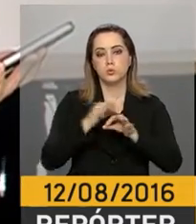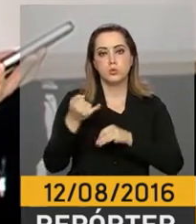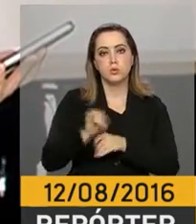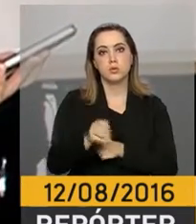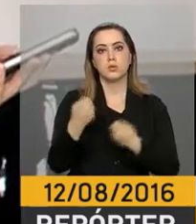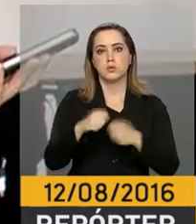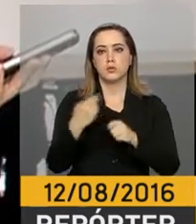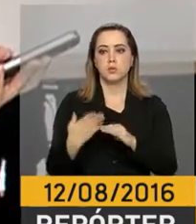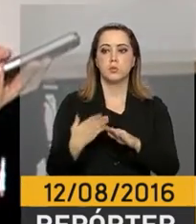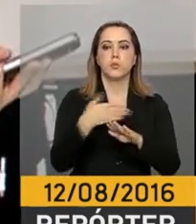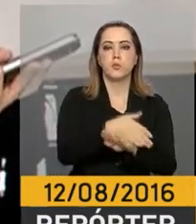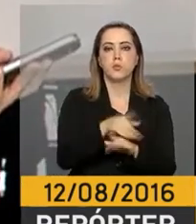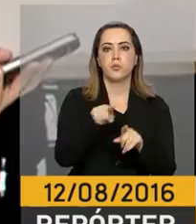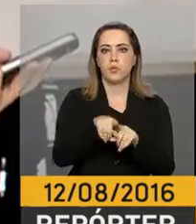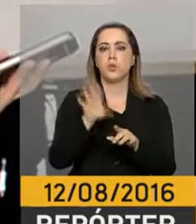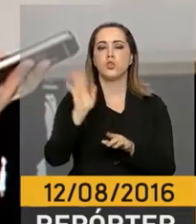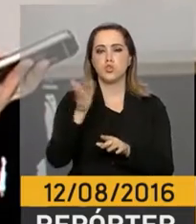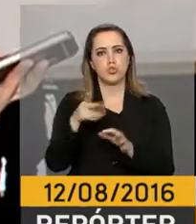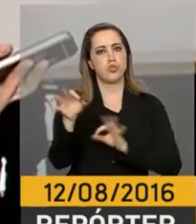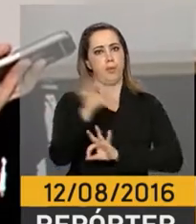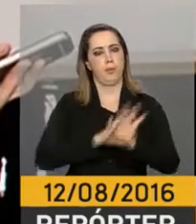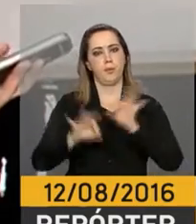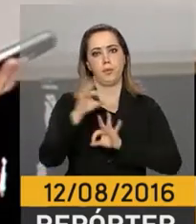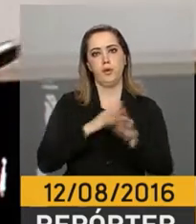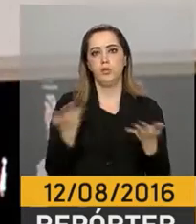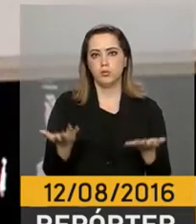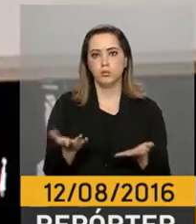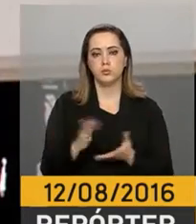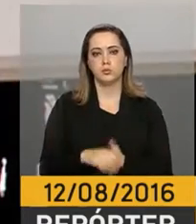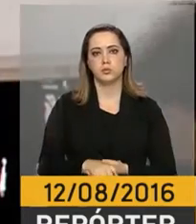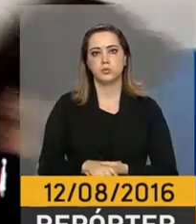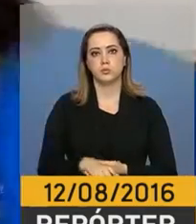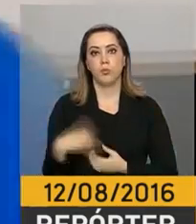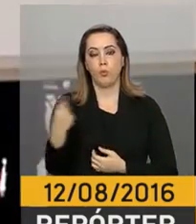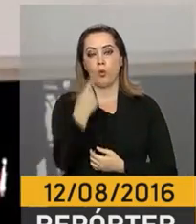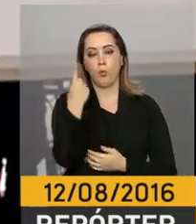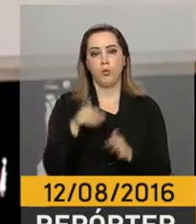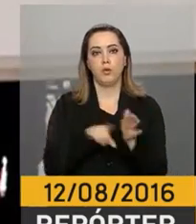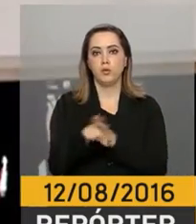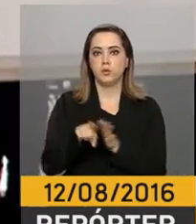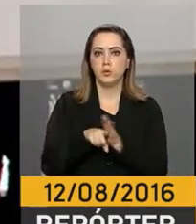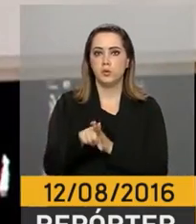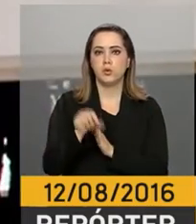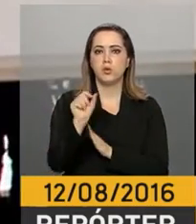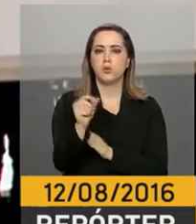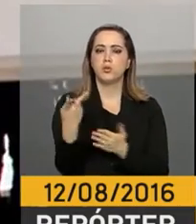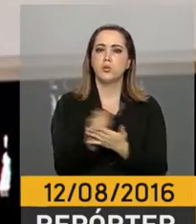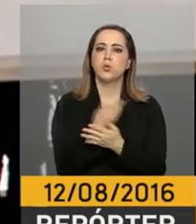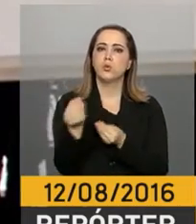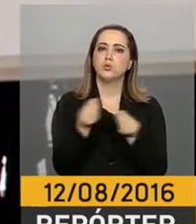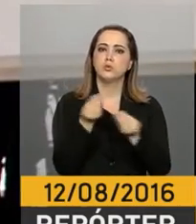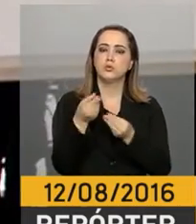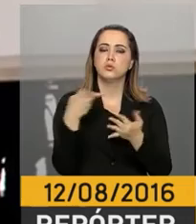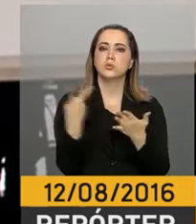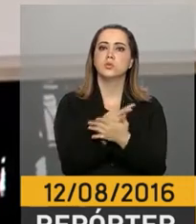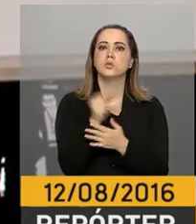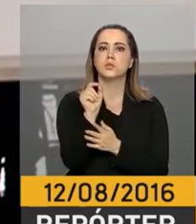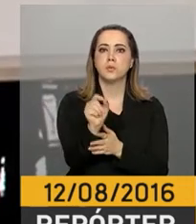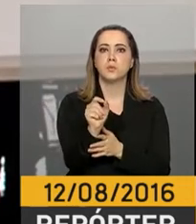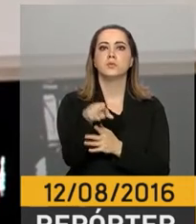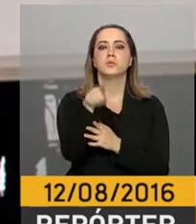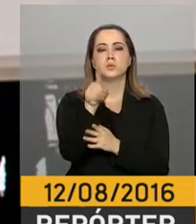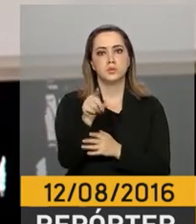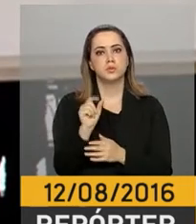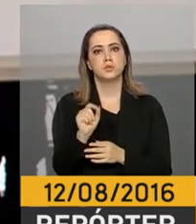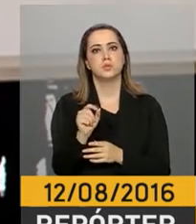para integrar essa força. Então, eles estão preparados. General, uma questão. Com todo esse aparato, acontecem coisas como essa